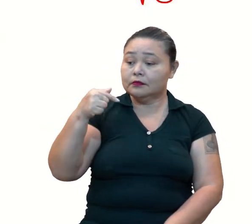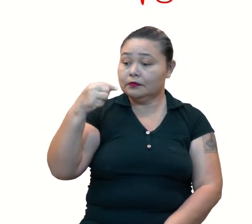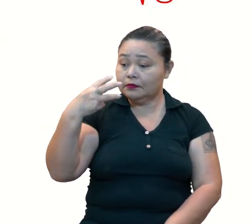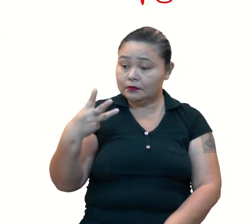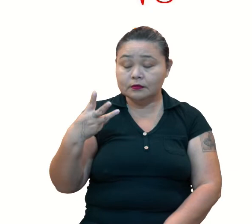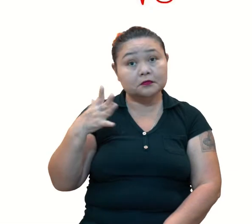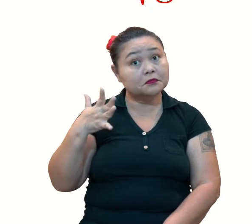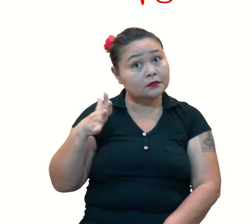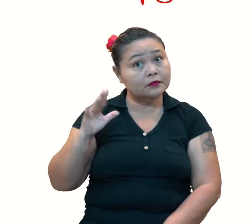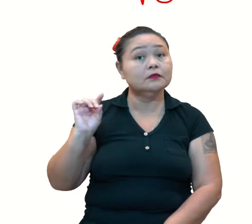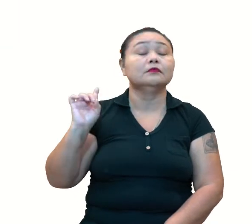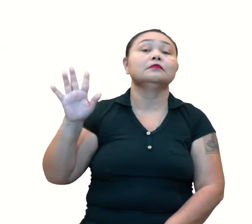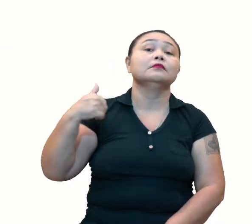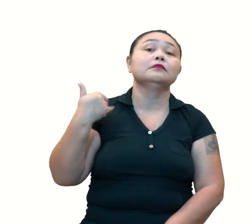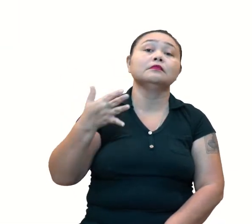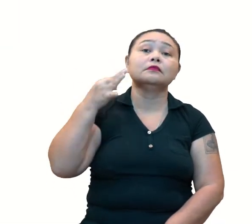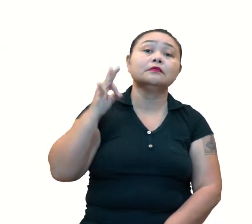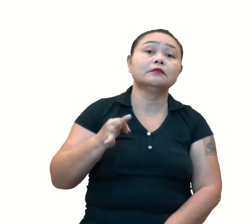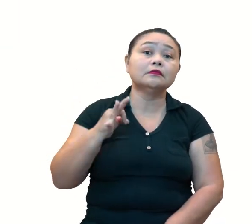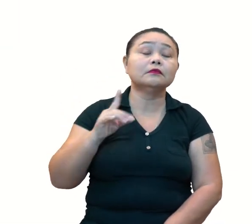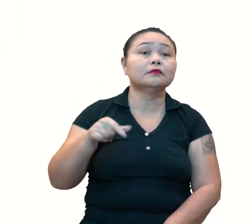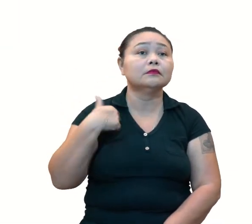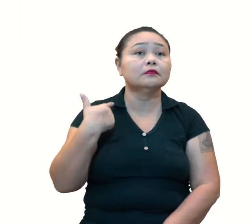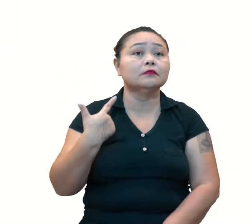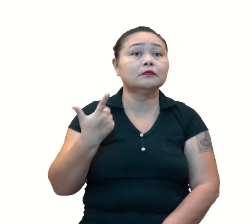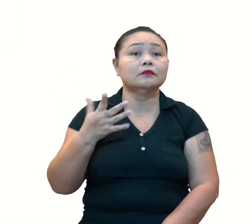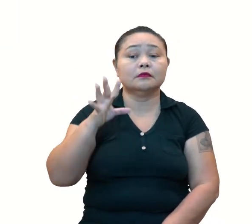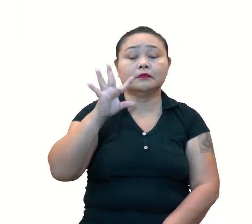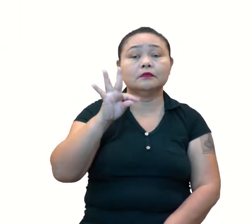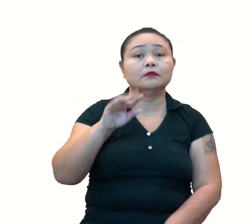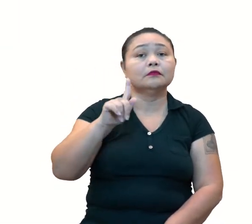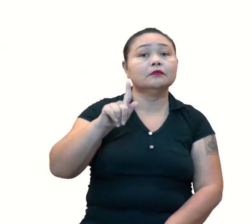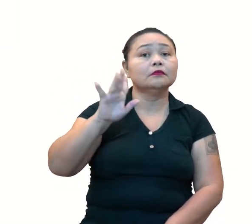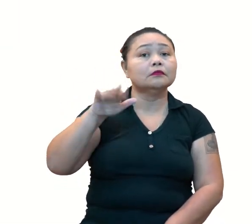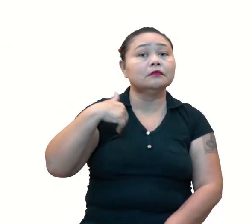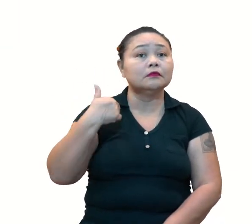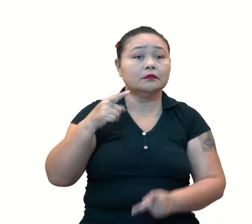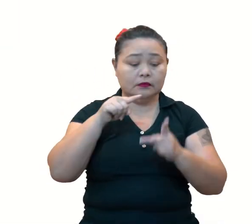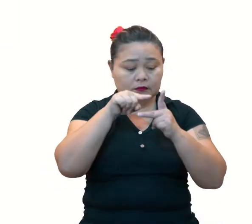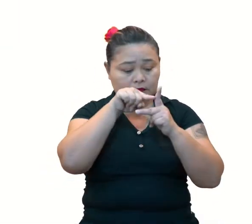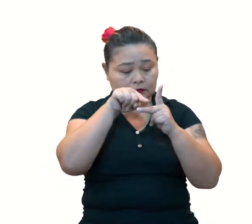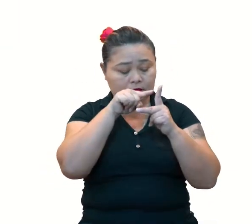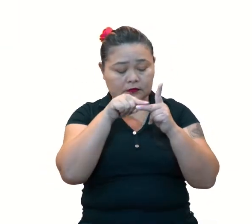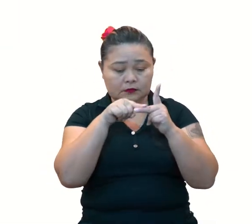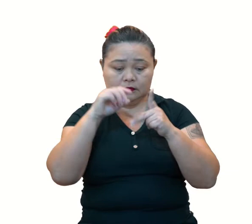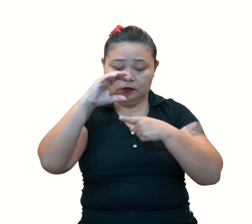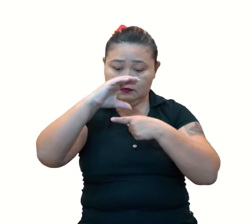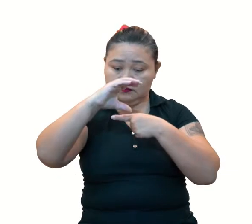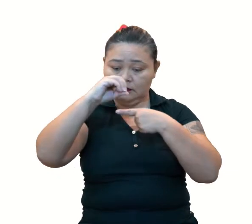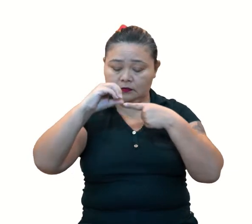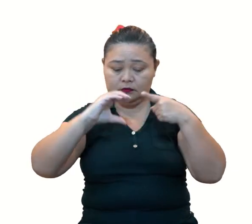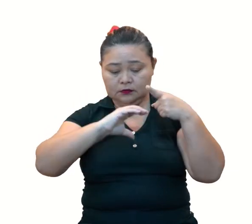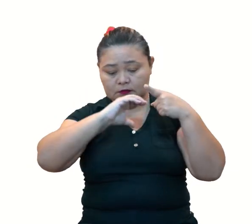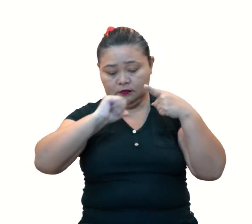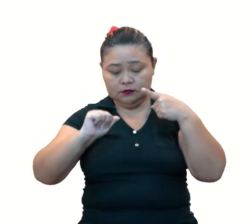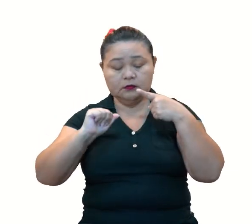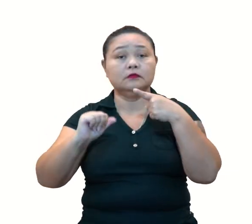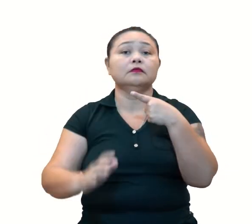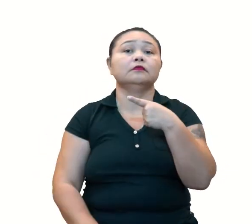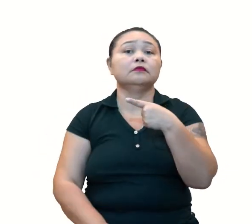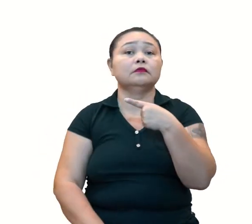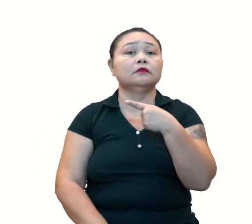1,73, tá certo? Vamos lá, então? Tangente de quem? Tangente de um ângulo é o cateto oposto sobre o cateto